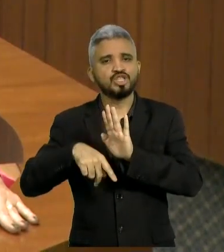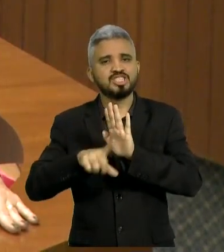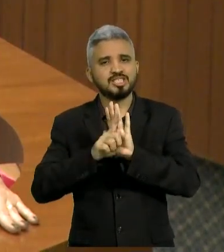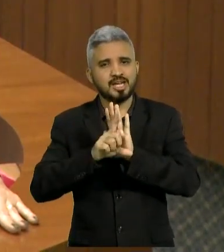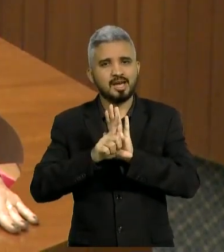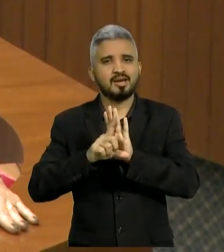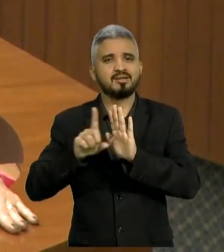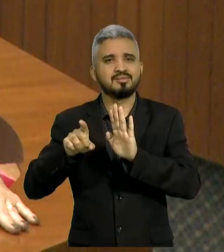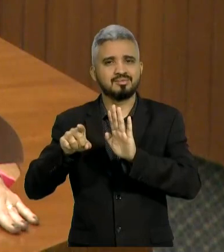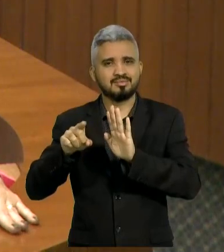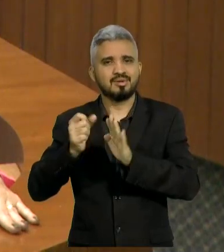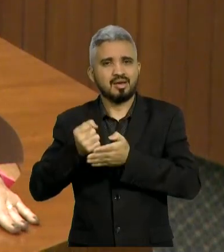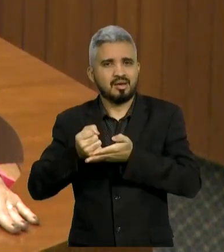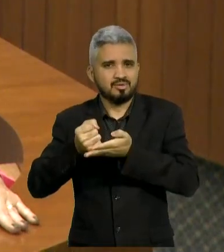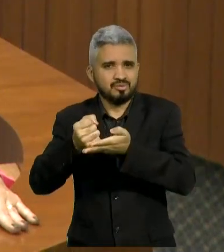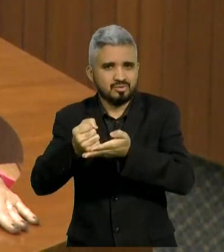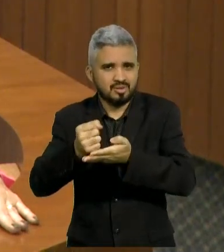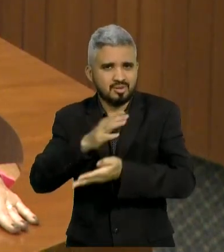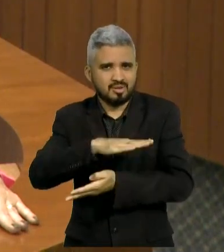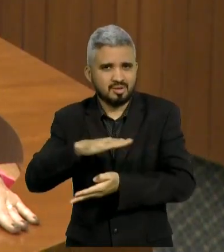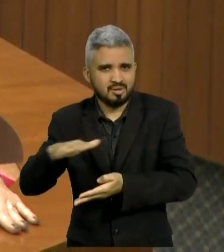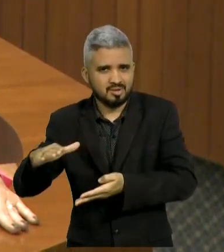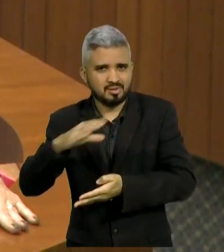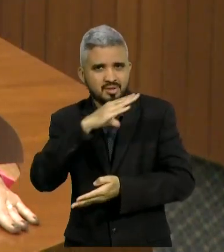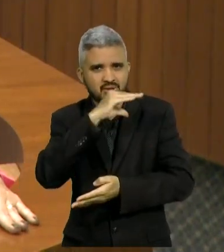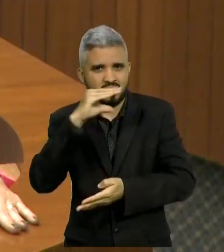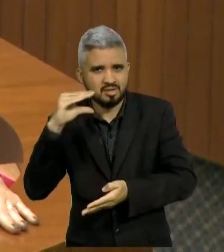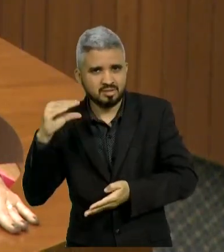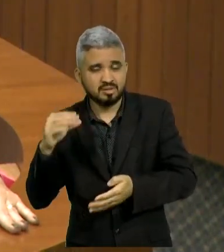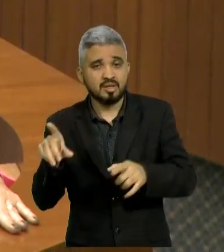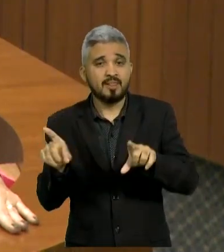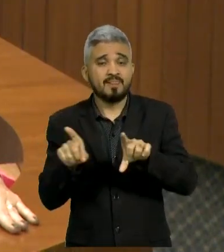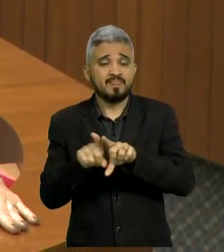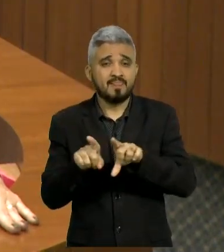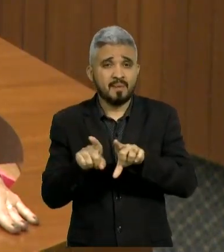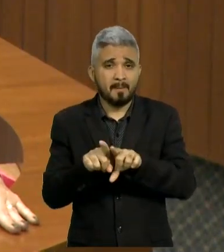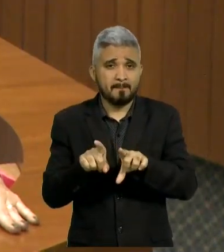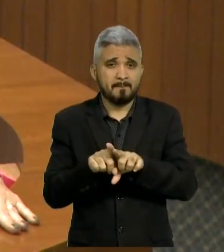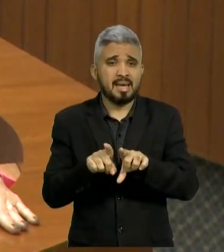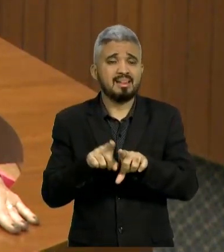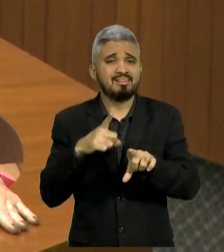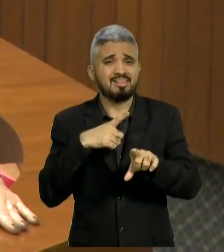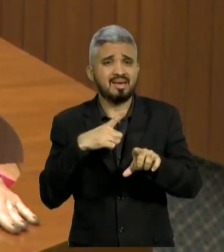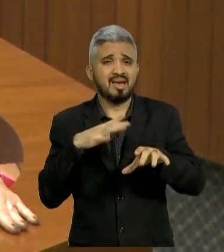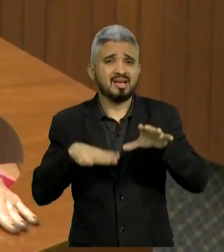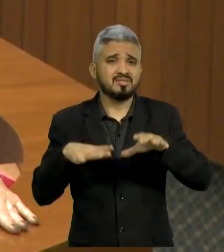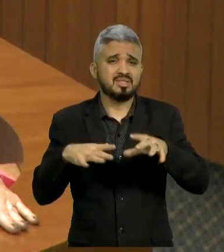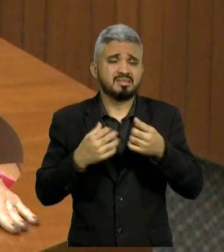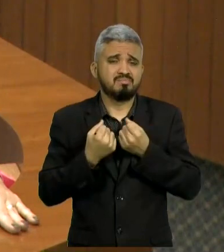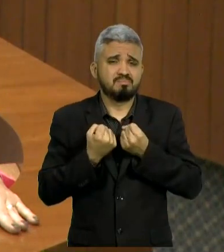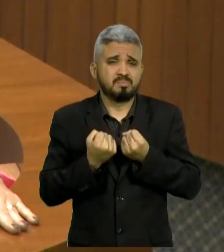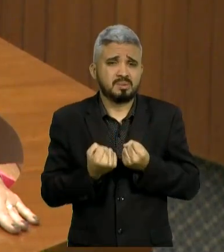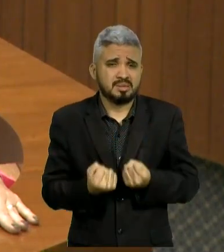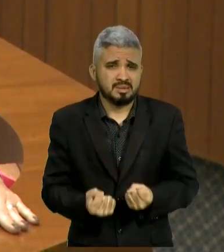essa sobrecarga emocional dos conselheiros tutelares, de toda a rede de proteção, que é